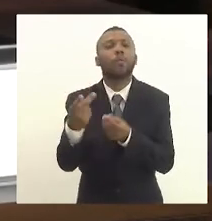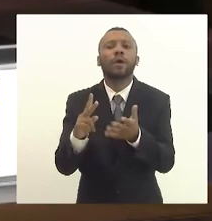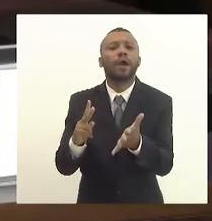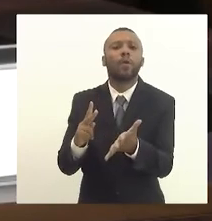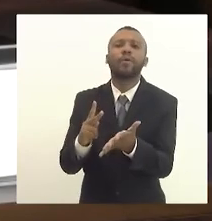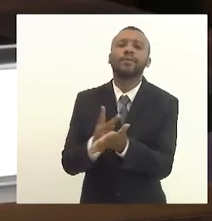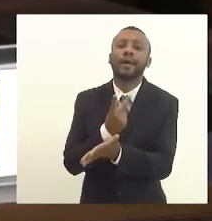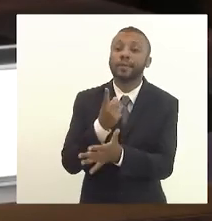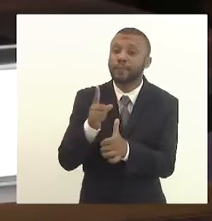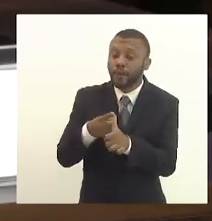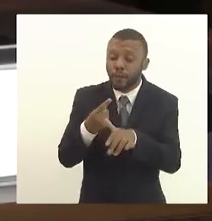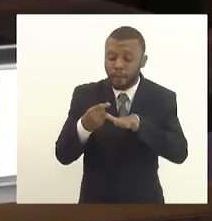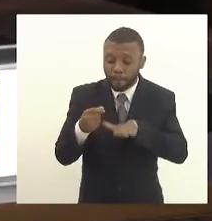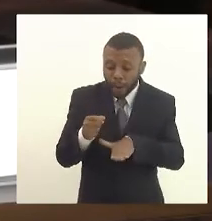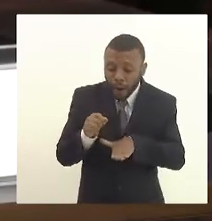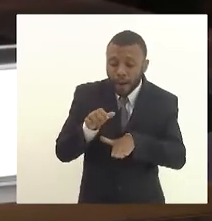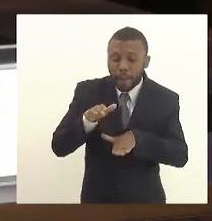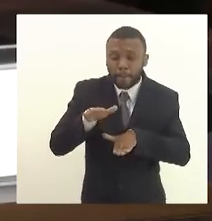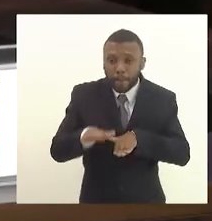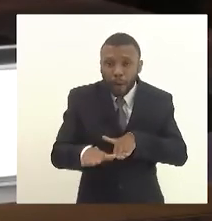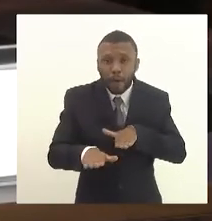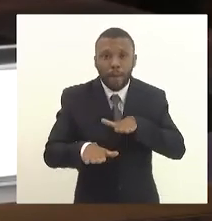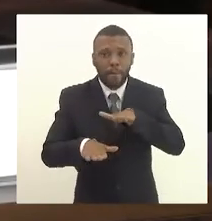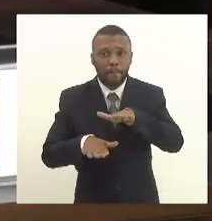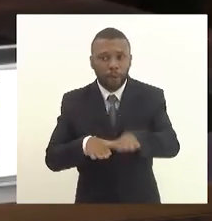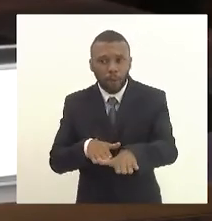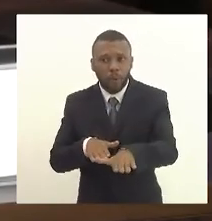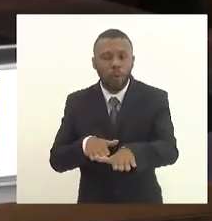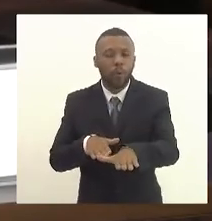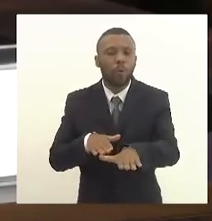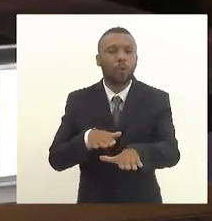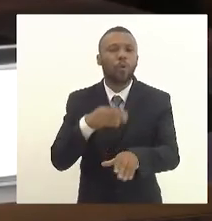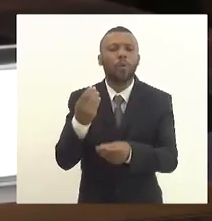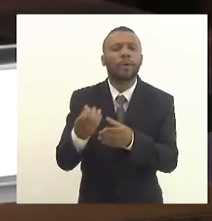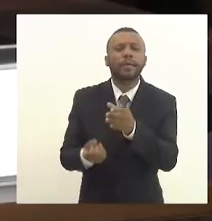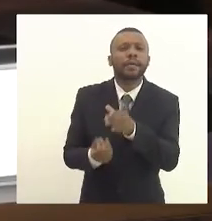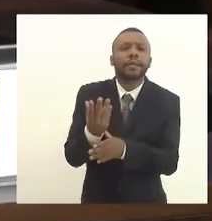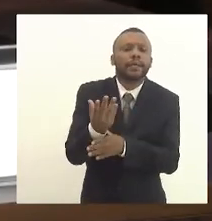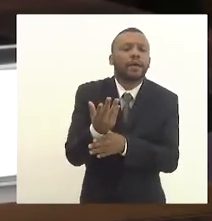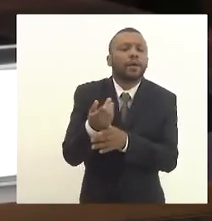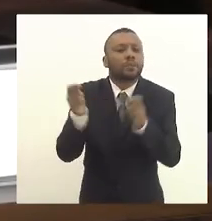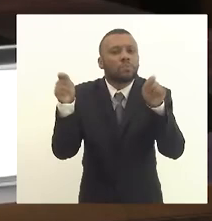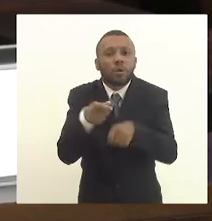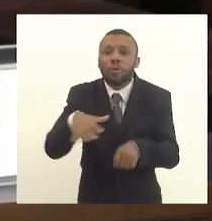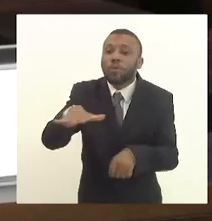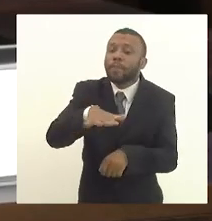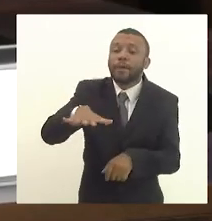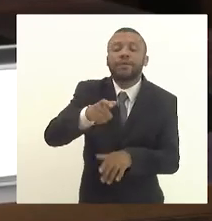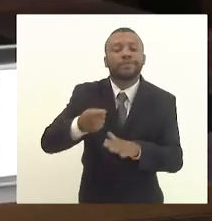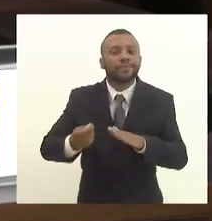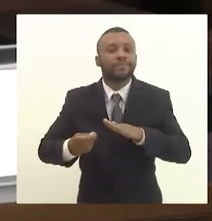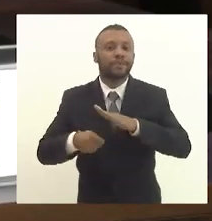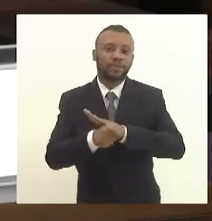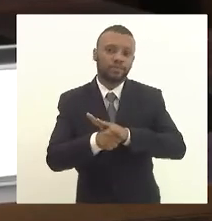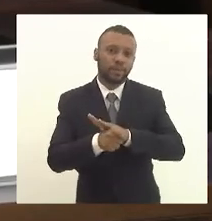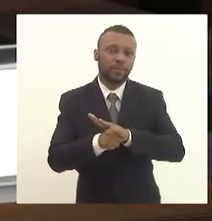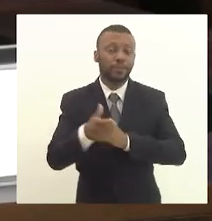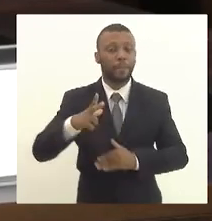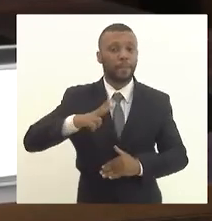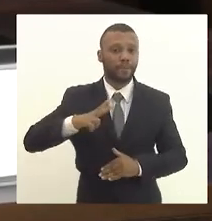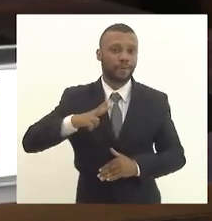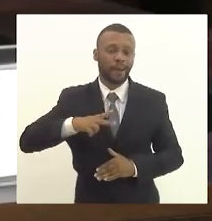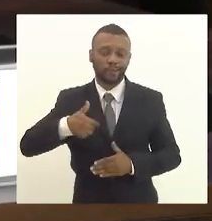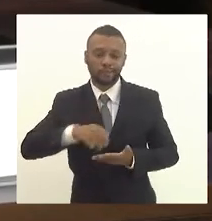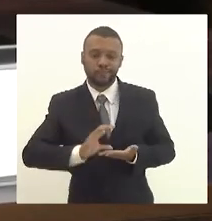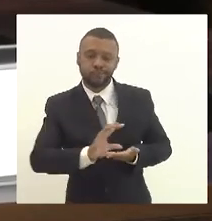primeiros passos, eu acho que eles são os mais importantes. Eles criam e propiciam um ambiente de investimento, um ambiente de investimento privado,